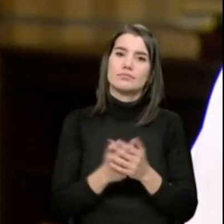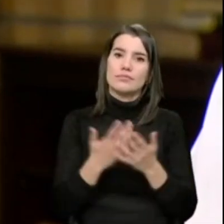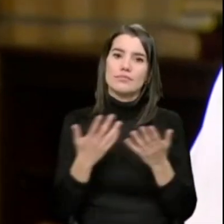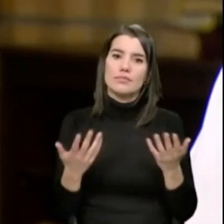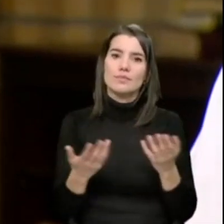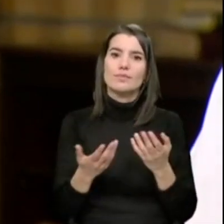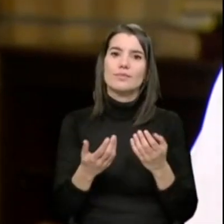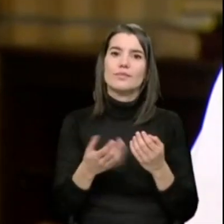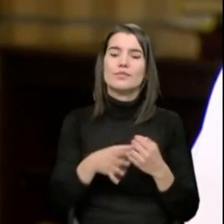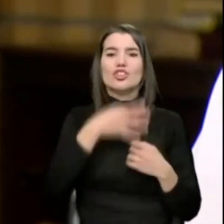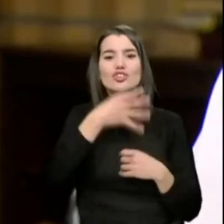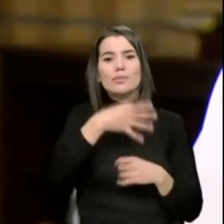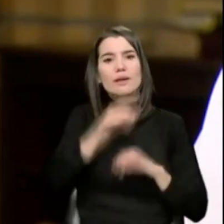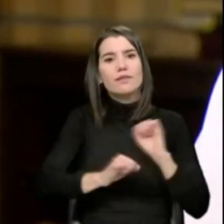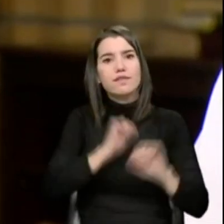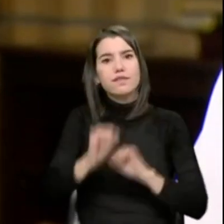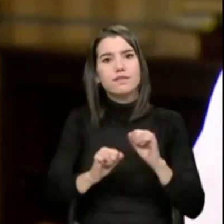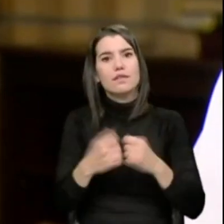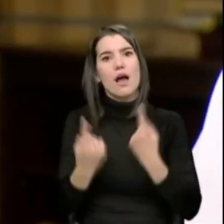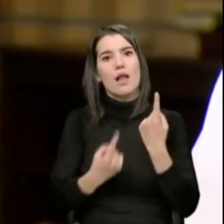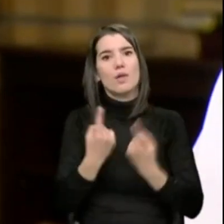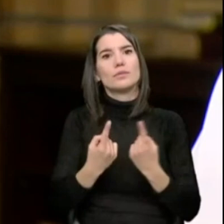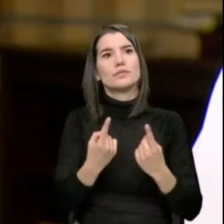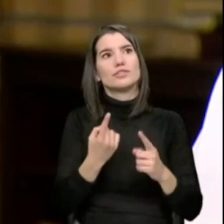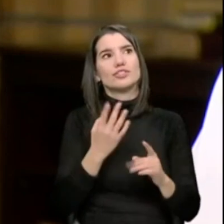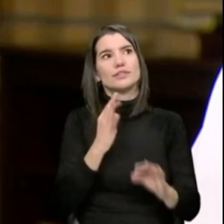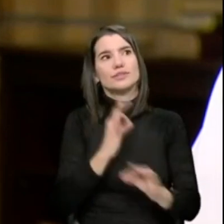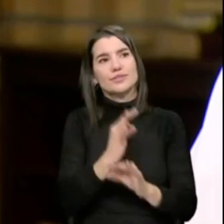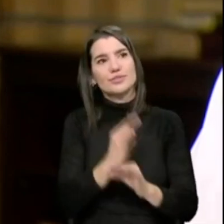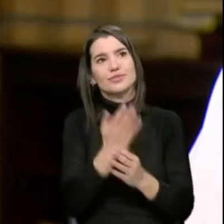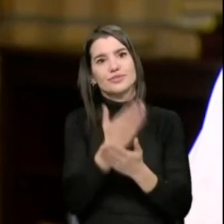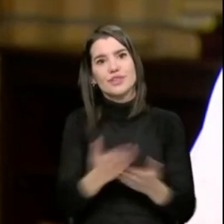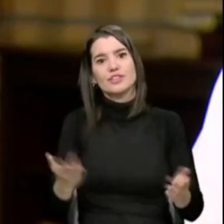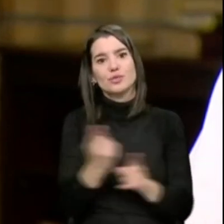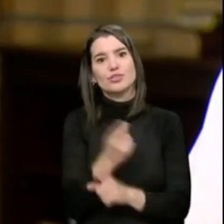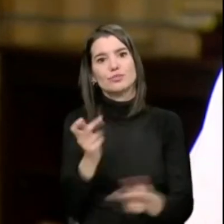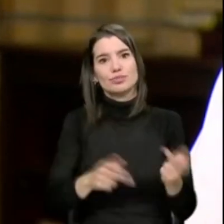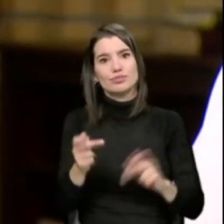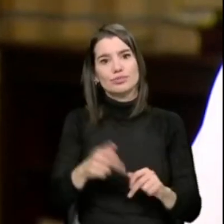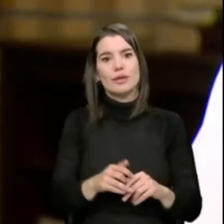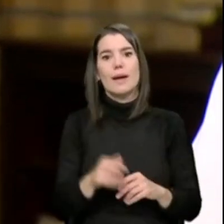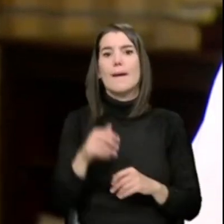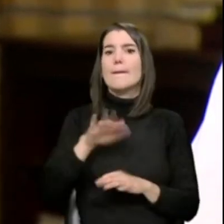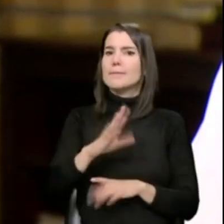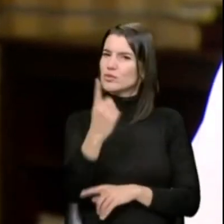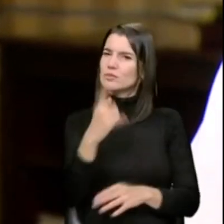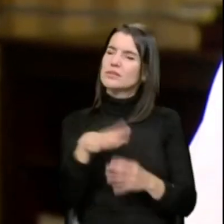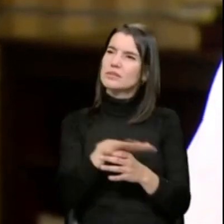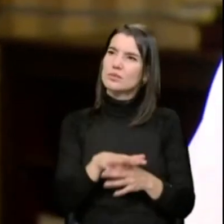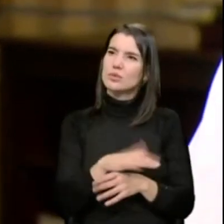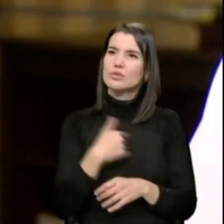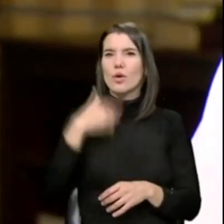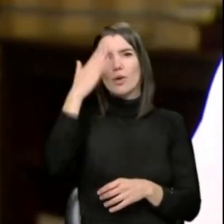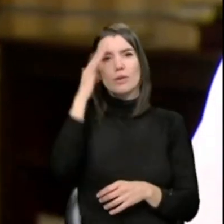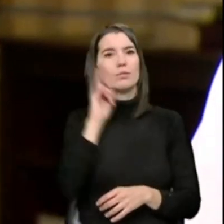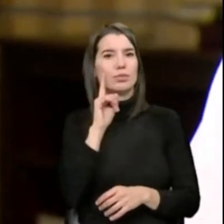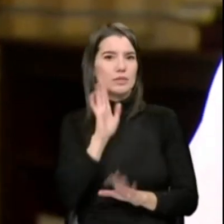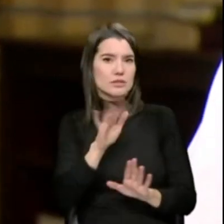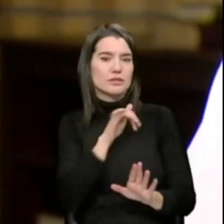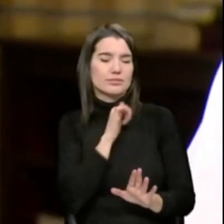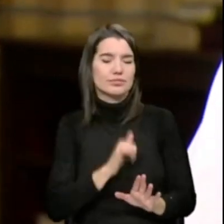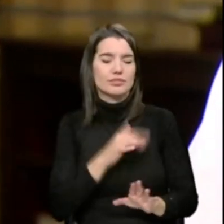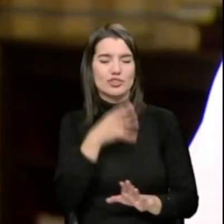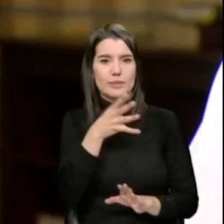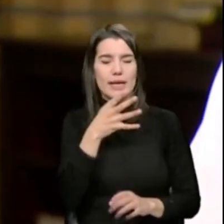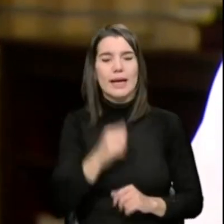das explicações para alguns tipos de festas, de celebrações que acontecem. Mas há aqui uma situação que eu acho que era importante, se me permitirem